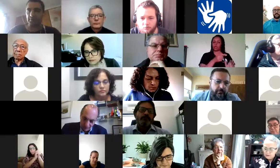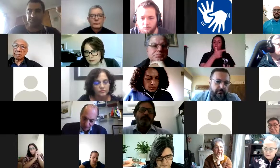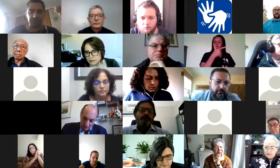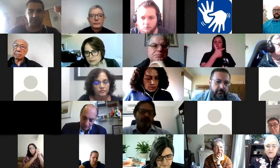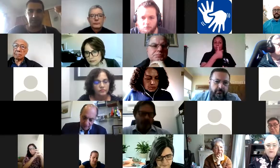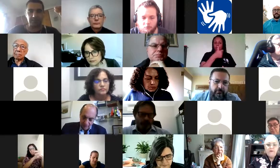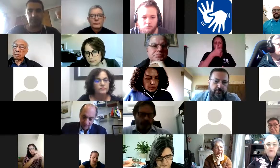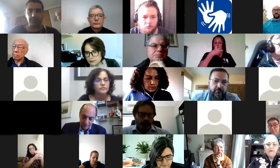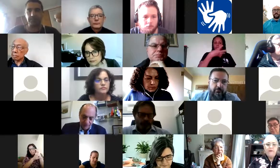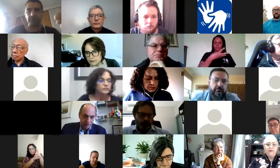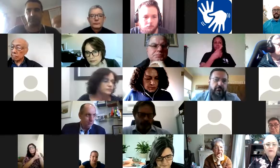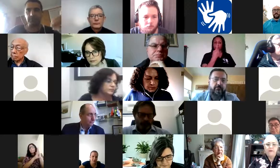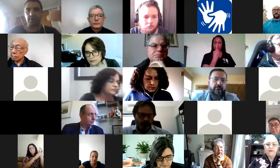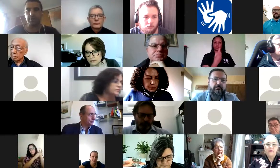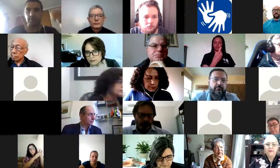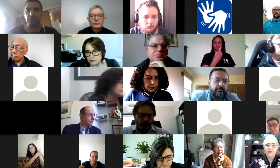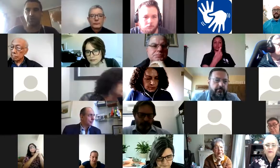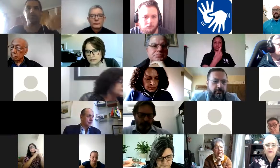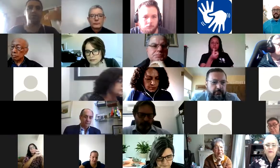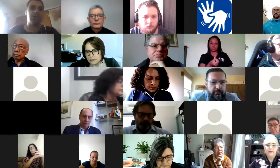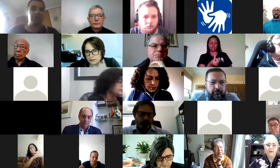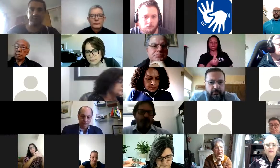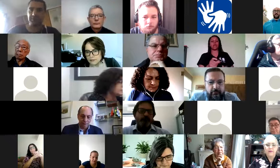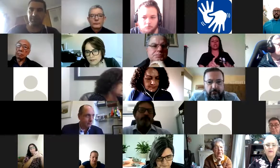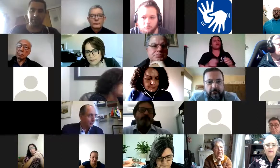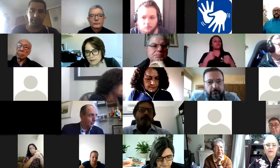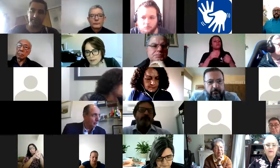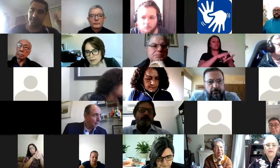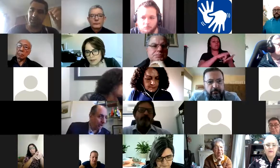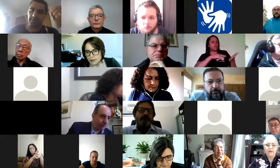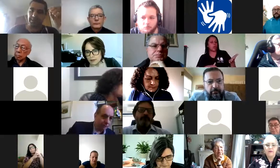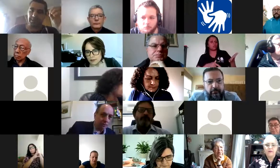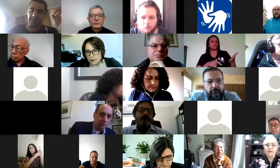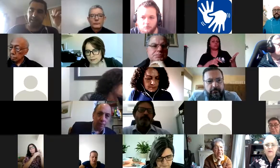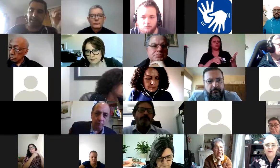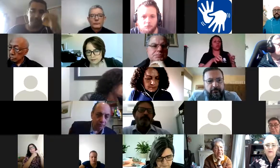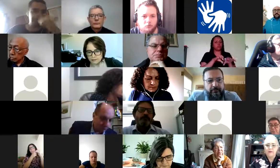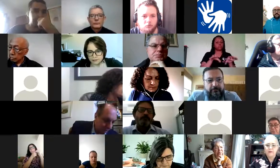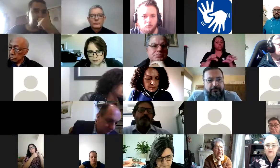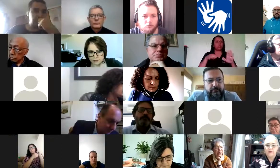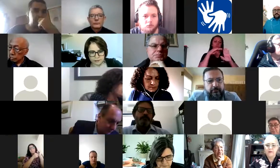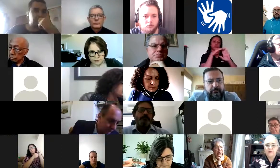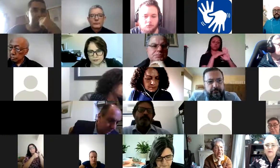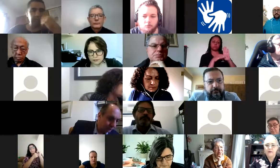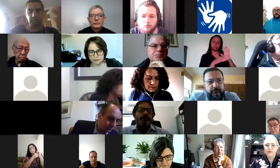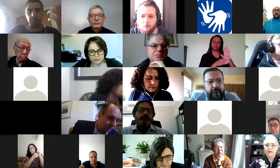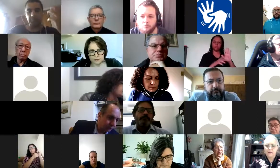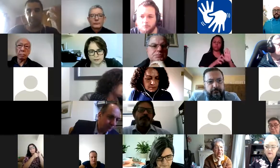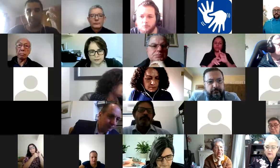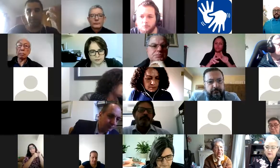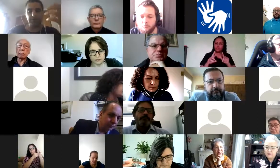que o laudo precisa ser biopsicossocial, multiprofissional e interdisciplinar. E aí, os laudos